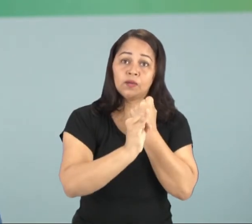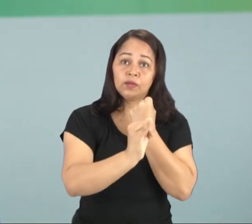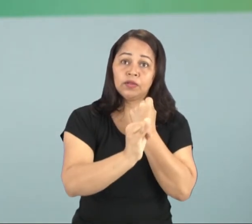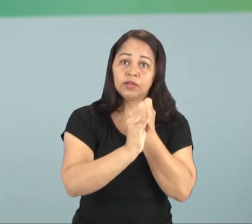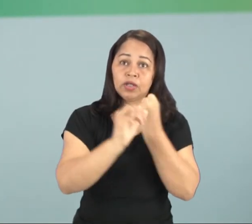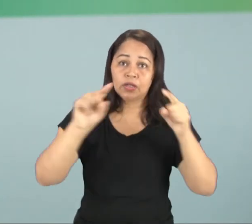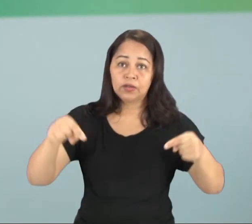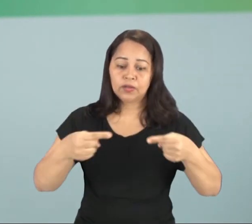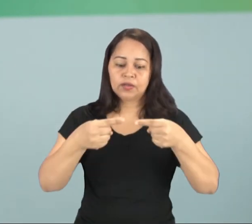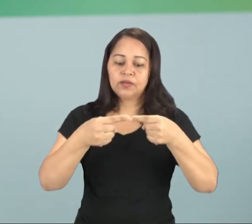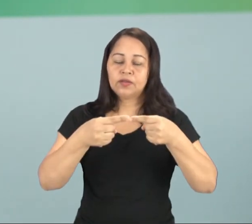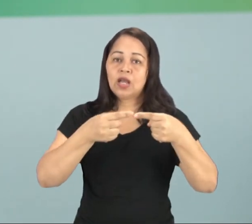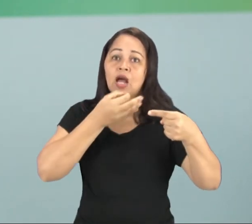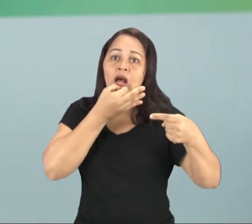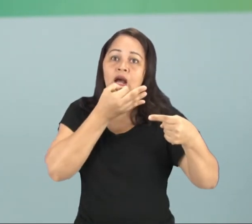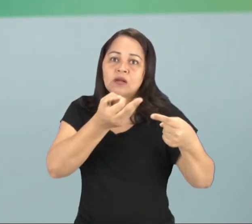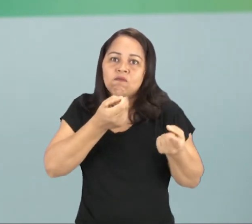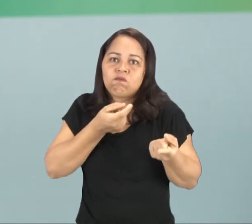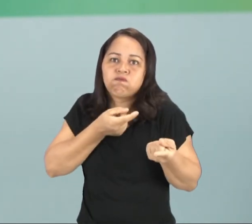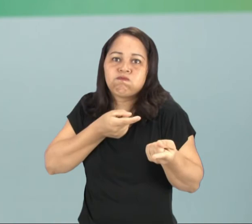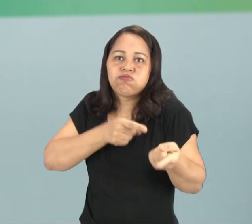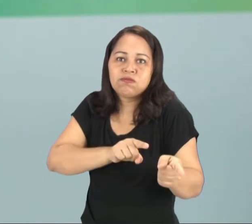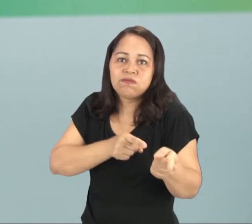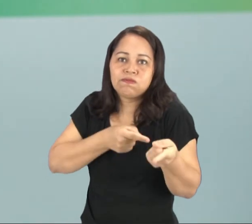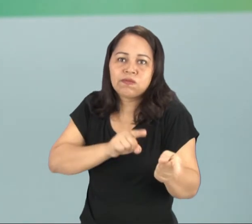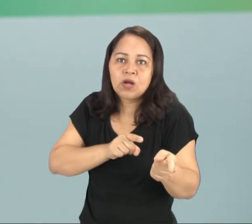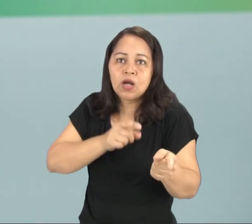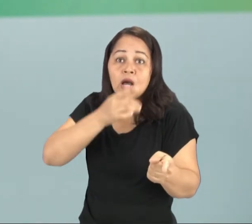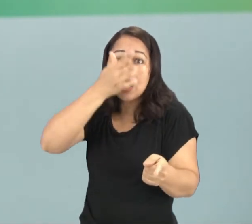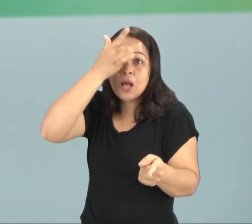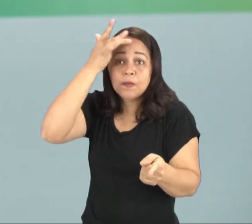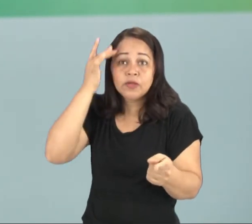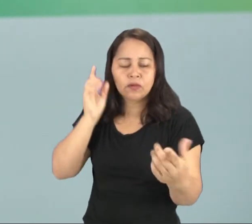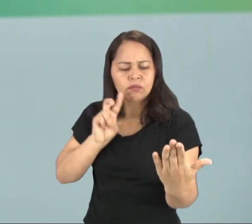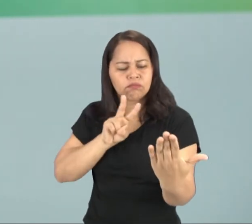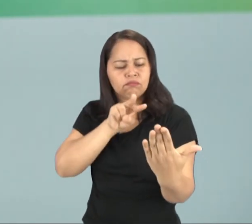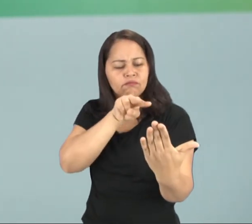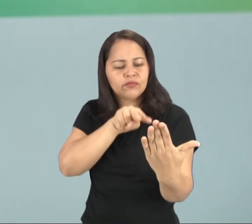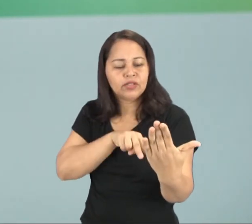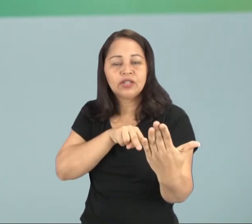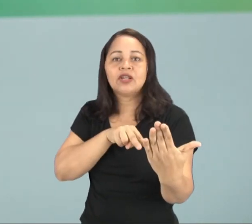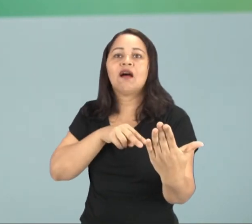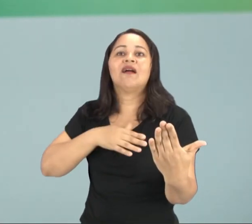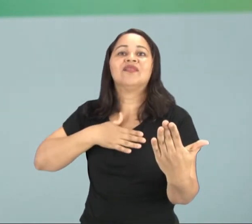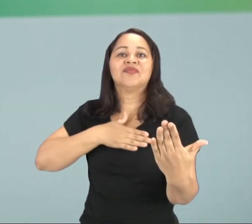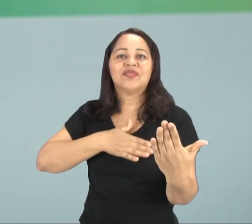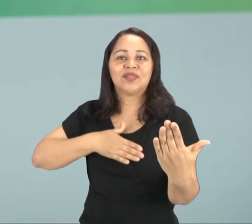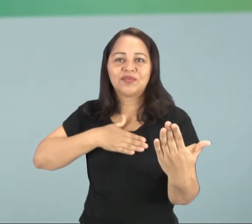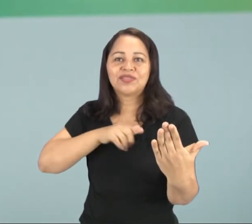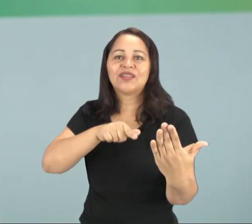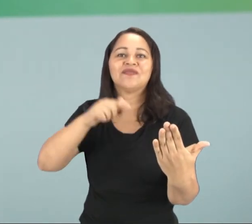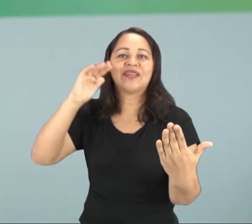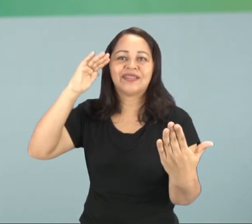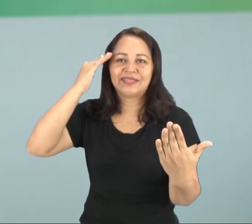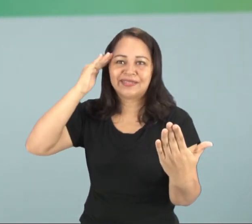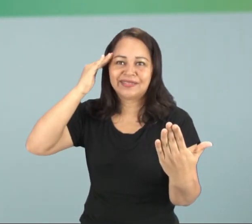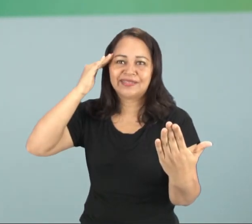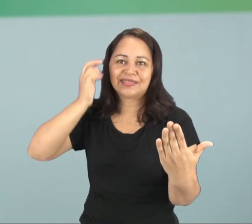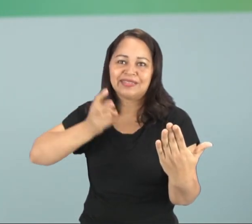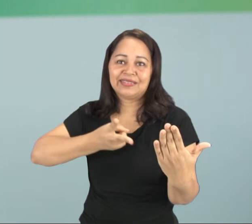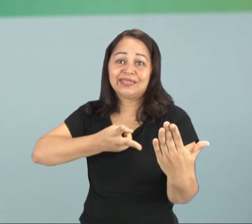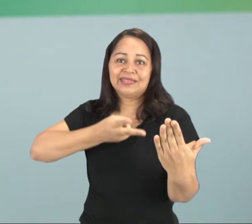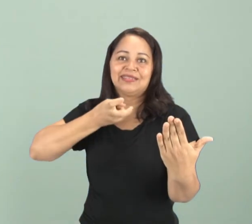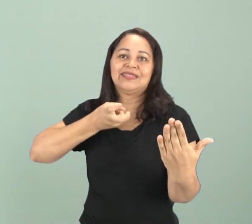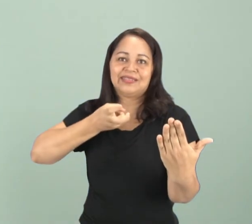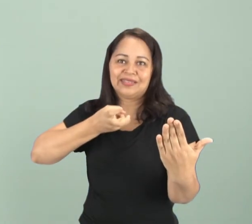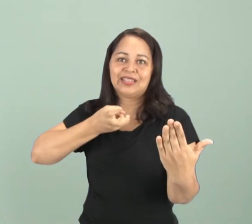para realizar uma crítica com a intenção de provocar a reflexão. Então, um bom cronista, né, ele vai perceber na